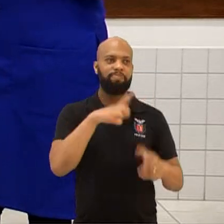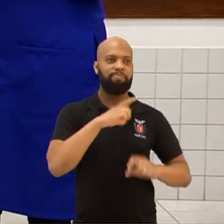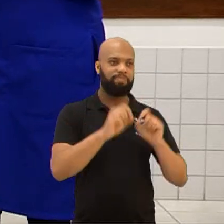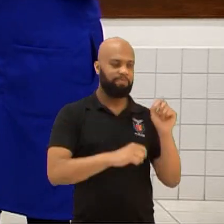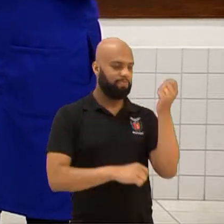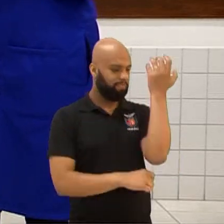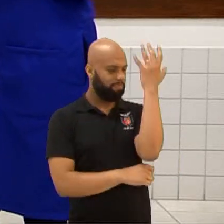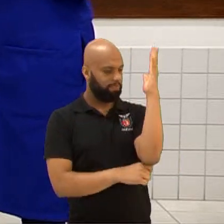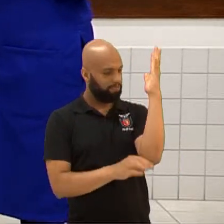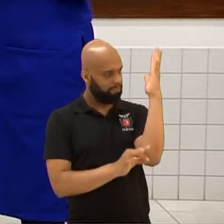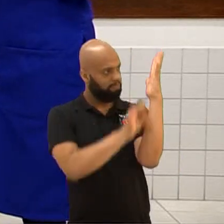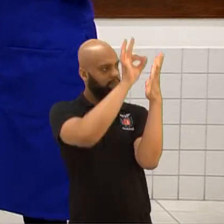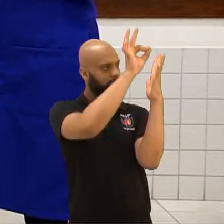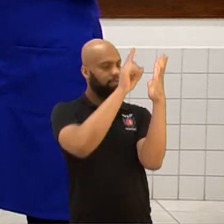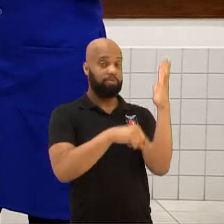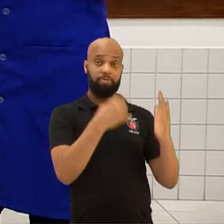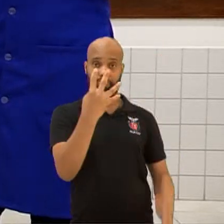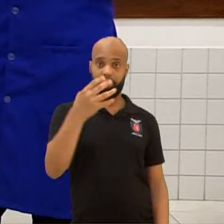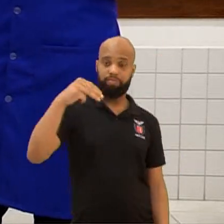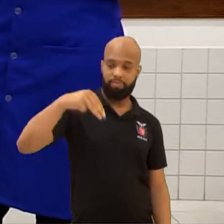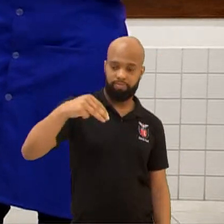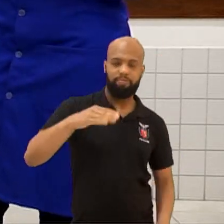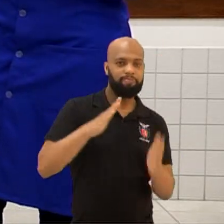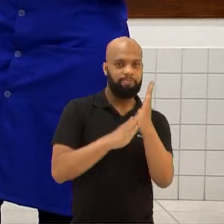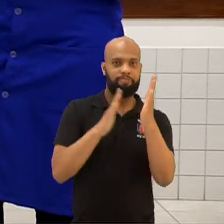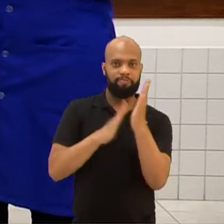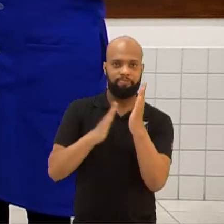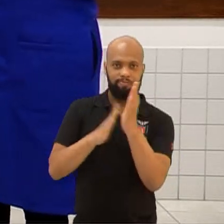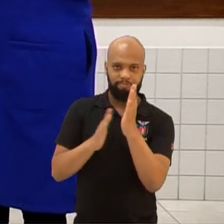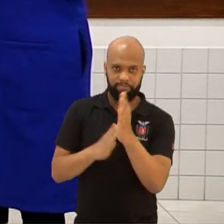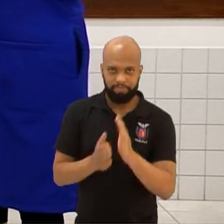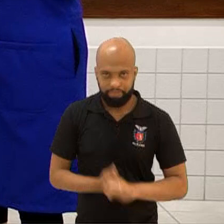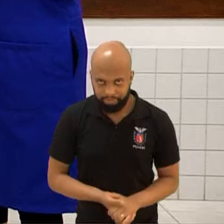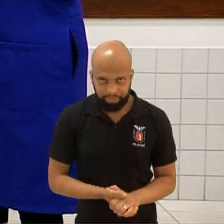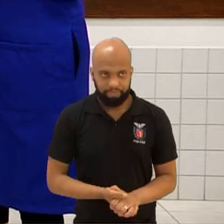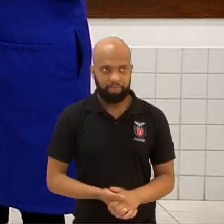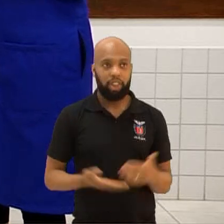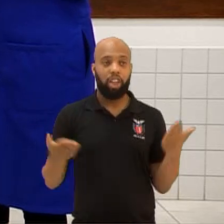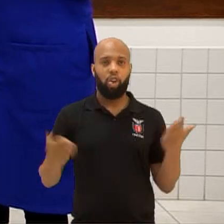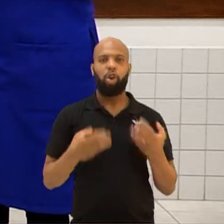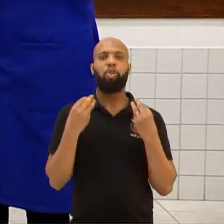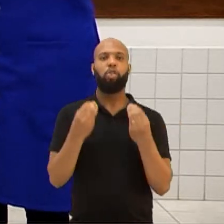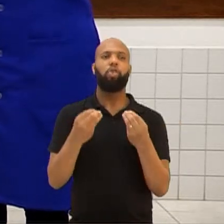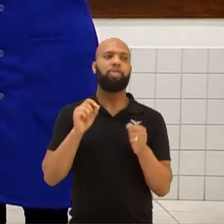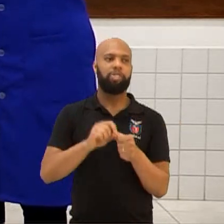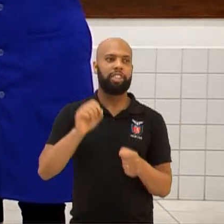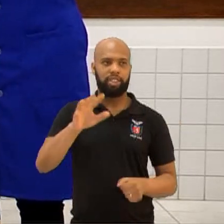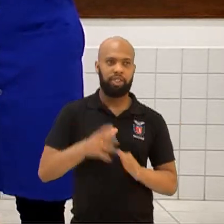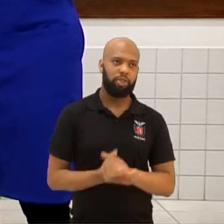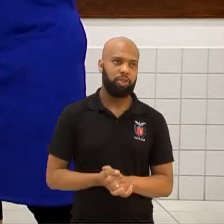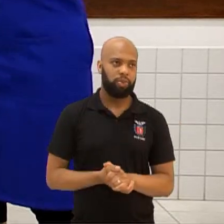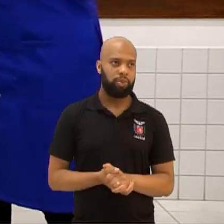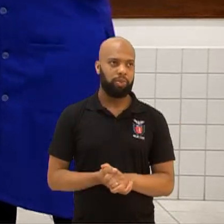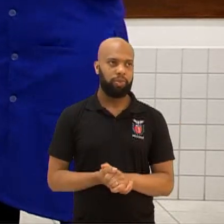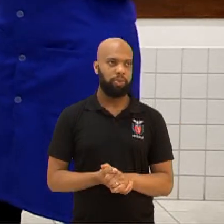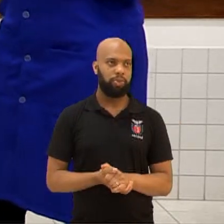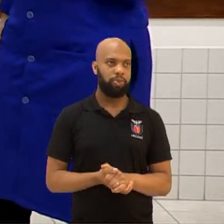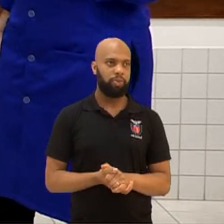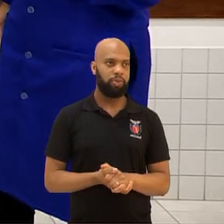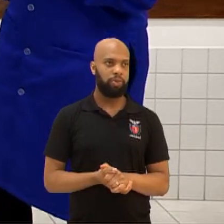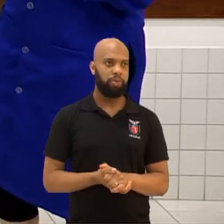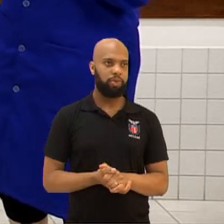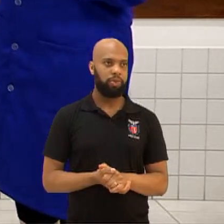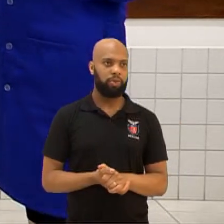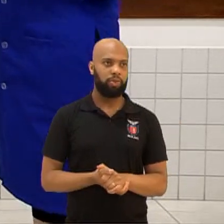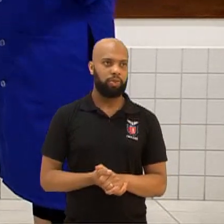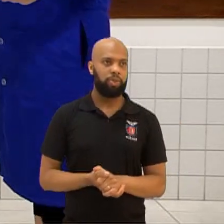igual a 4 metros. Muito bem, parabéns, pessoal. E aí, vejamos como eles fizeram isso, né, Sueli? Vou deixar você